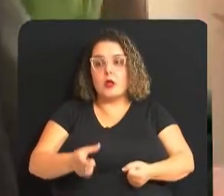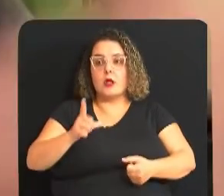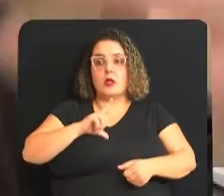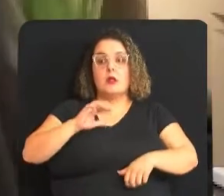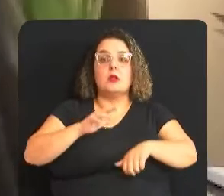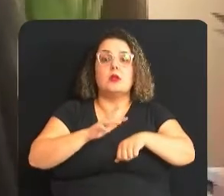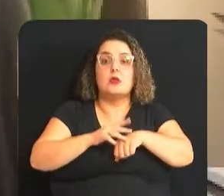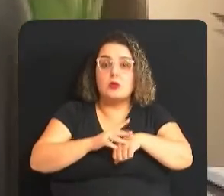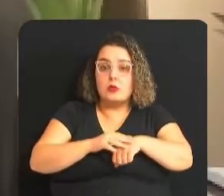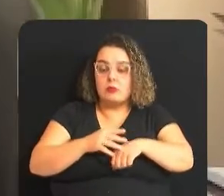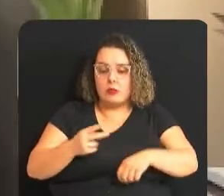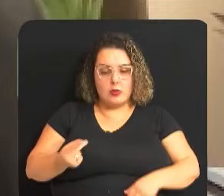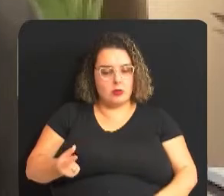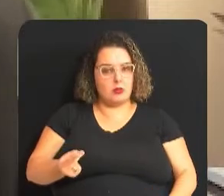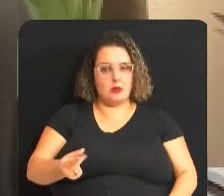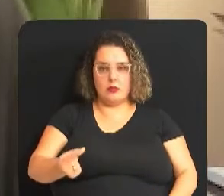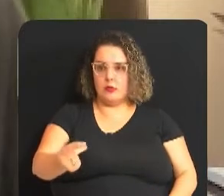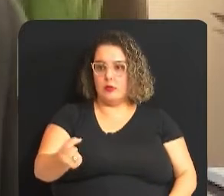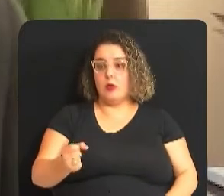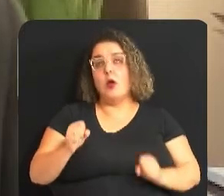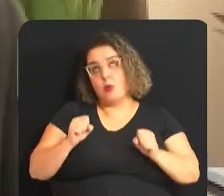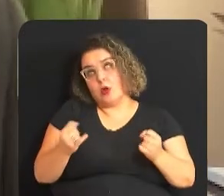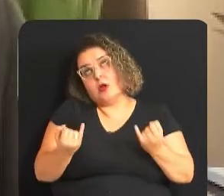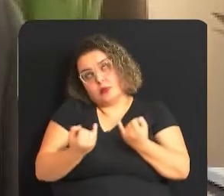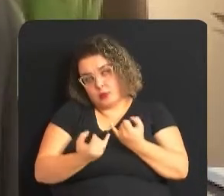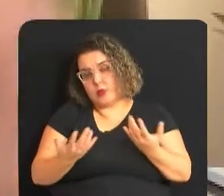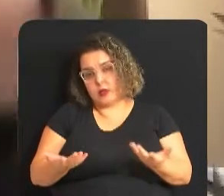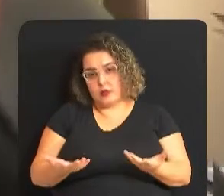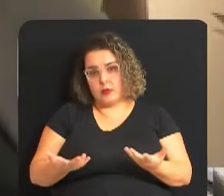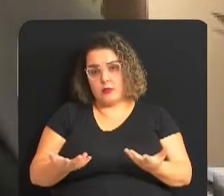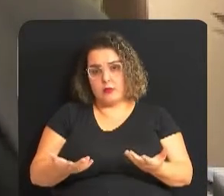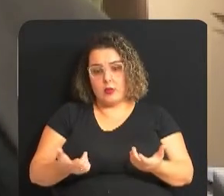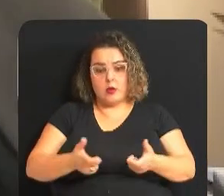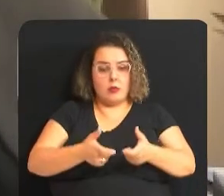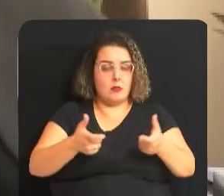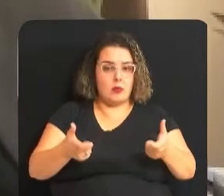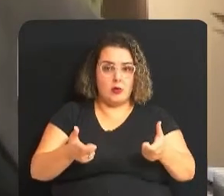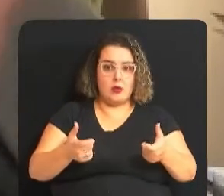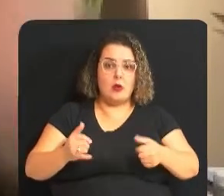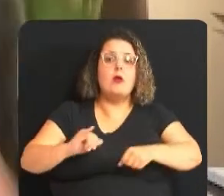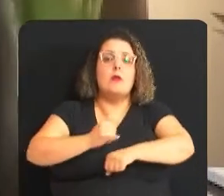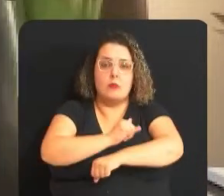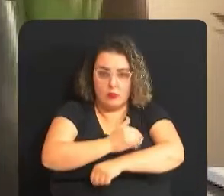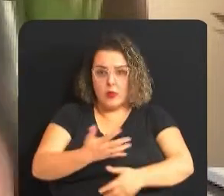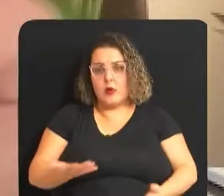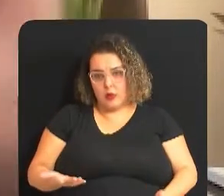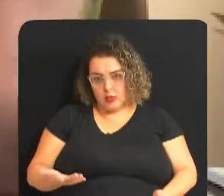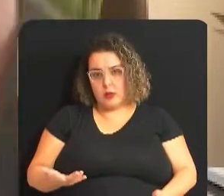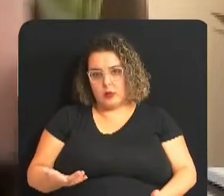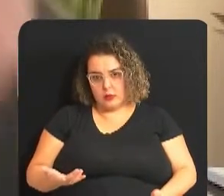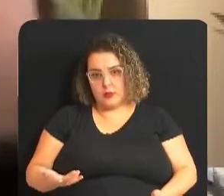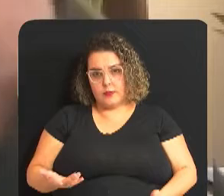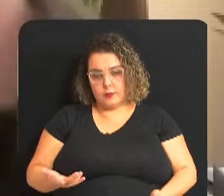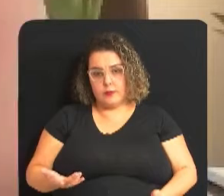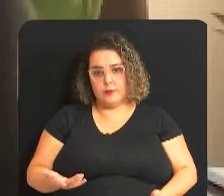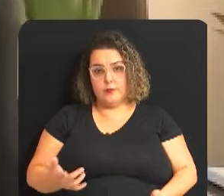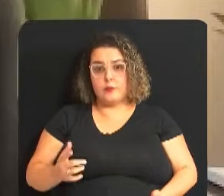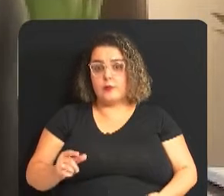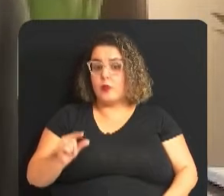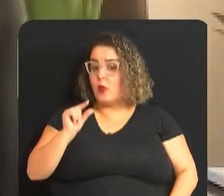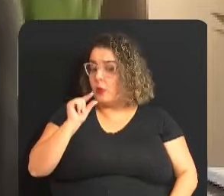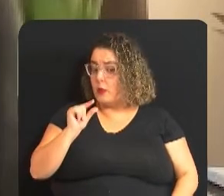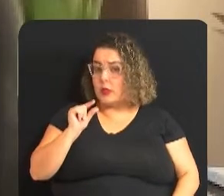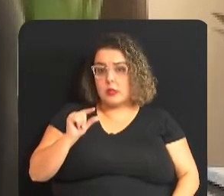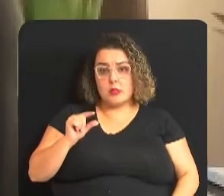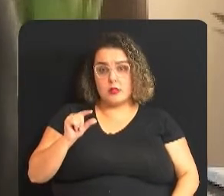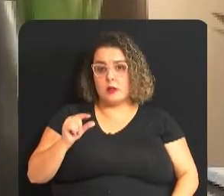para o resto da vida e até posso emagrecer, mas uma boa parte também engorda depois de novo. Então, basta um pedacinho pequeno do